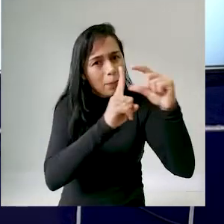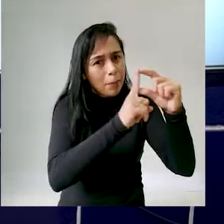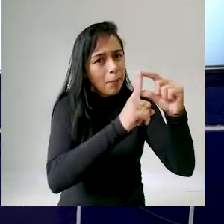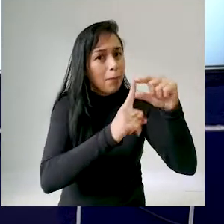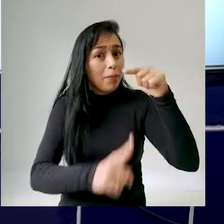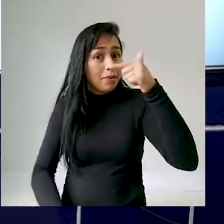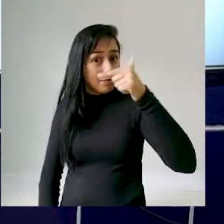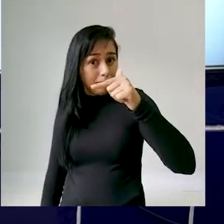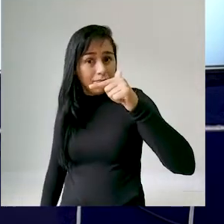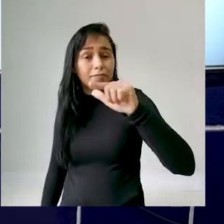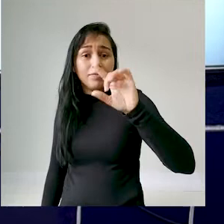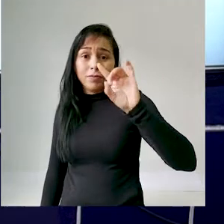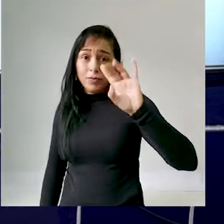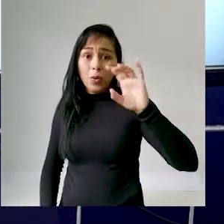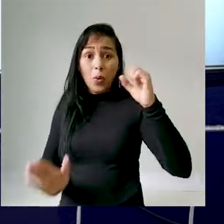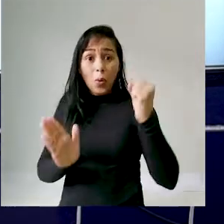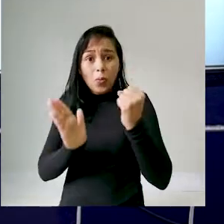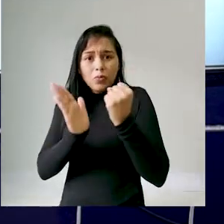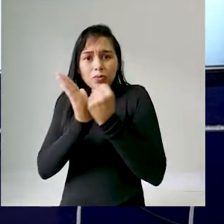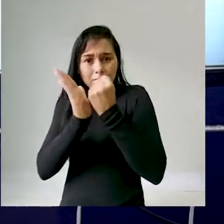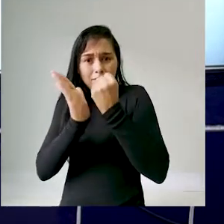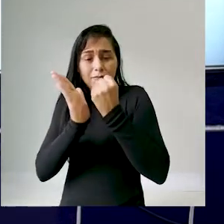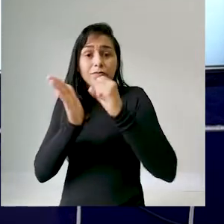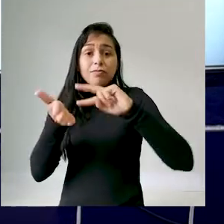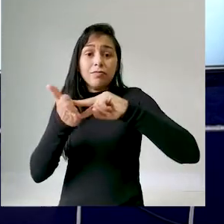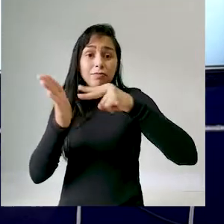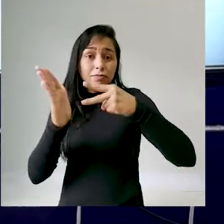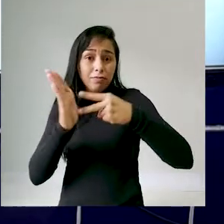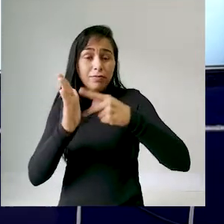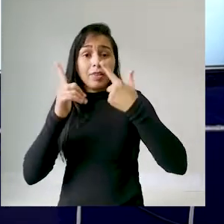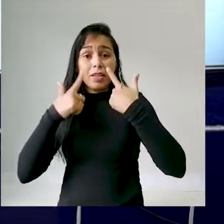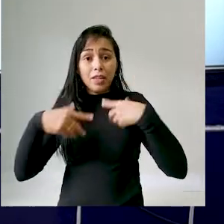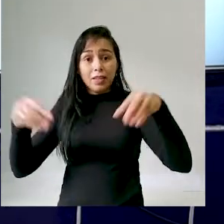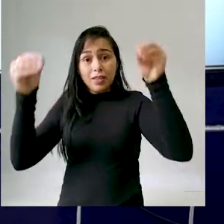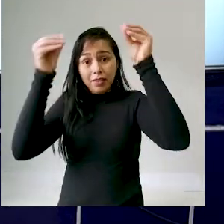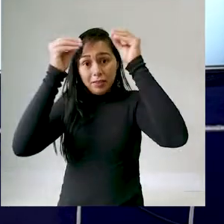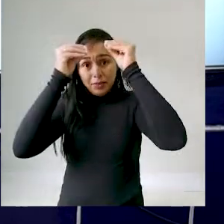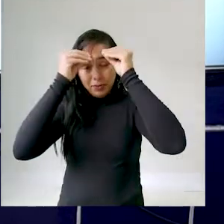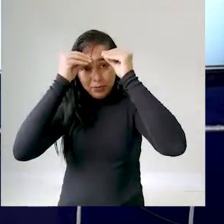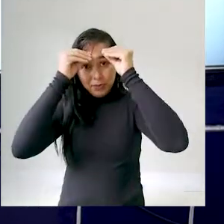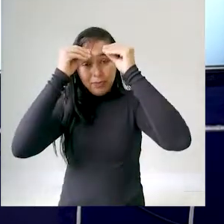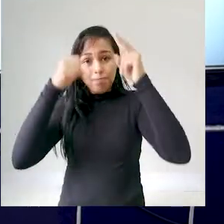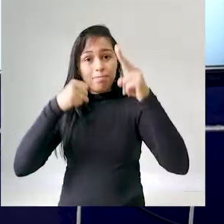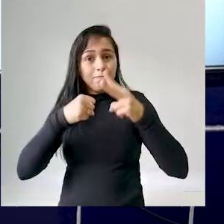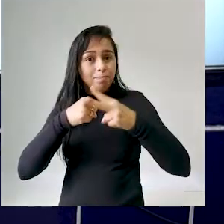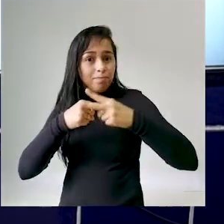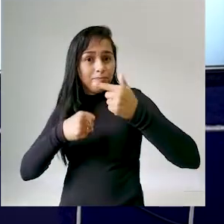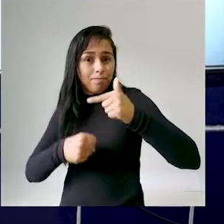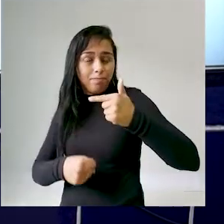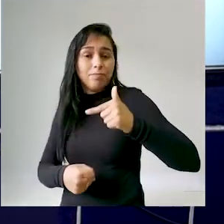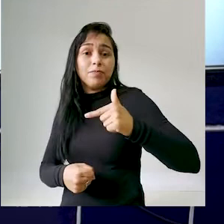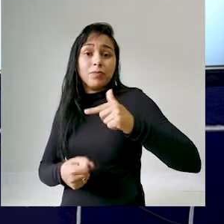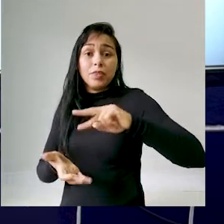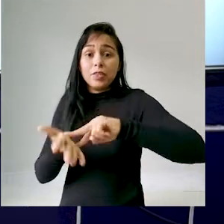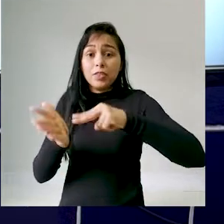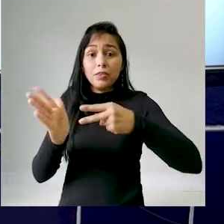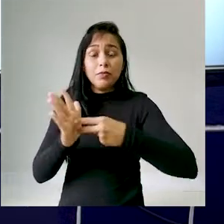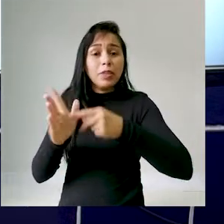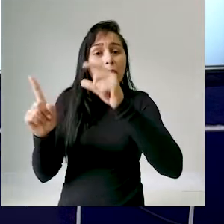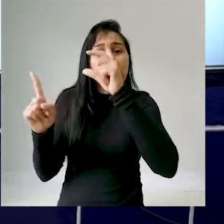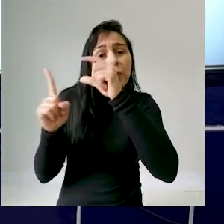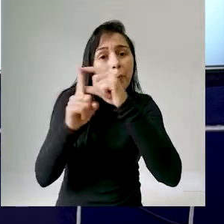palavras, apenas símbolos, nós utilizamos a linguagem não verbal, que é quando nos